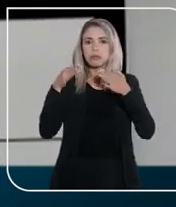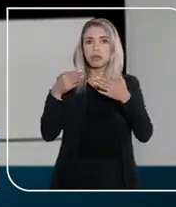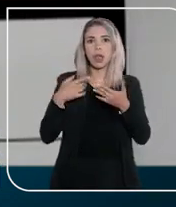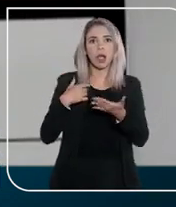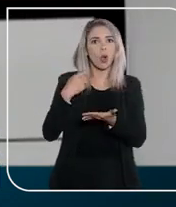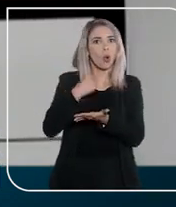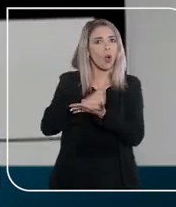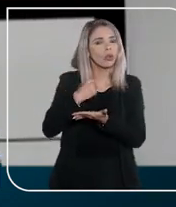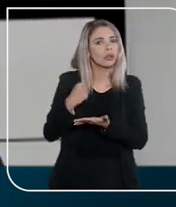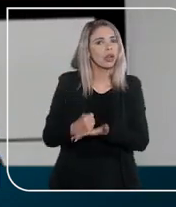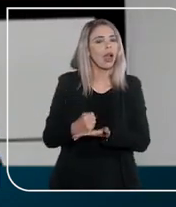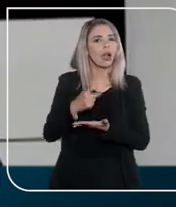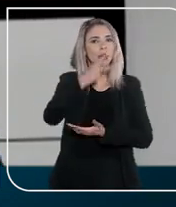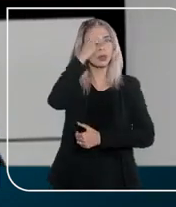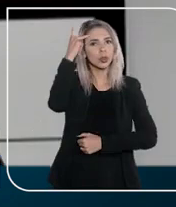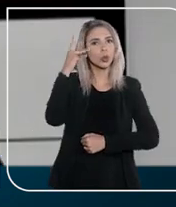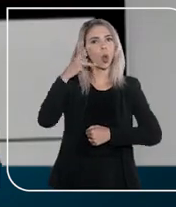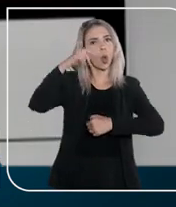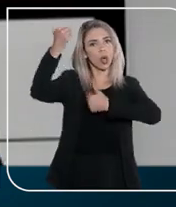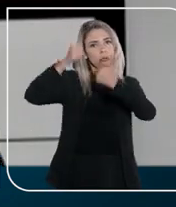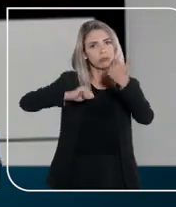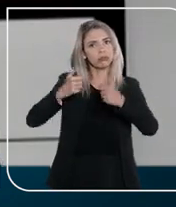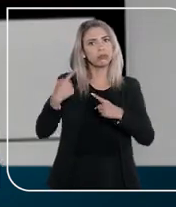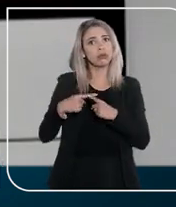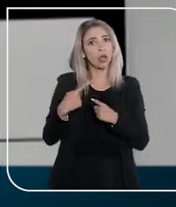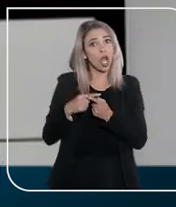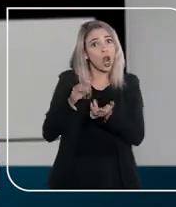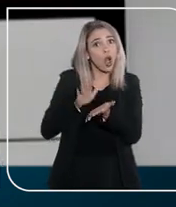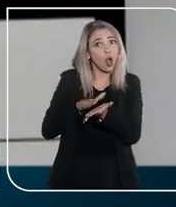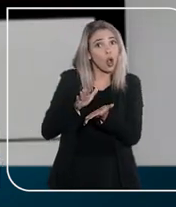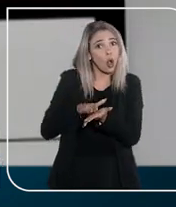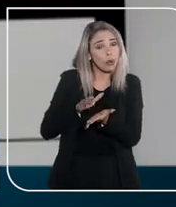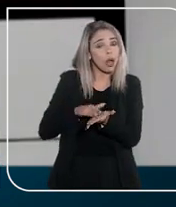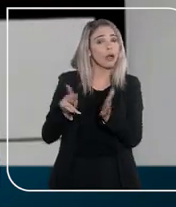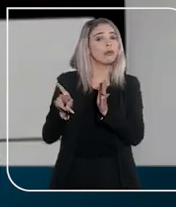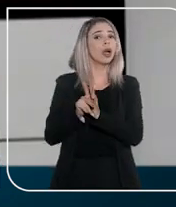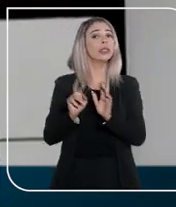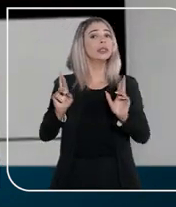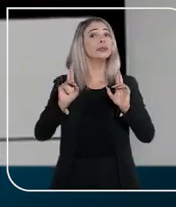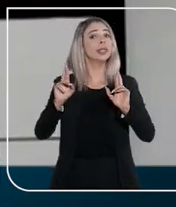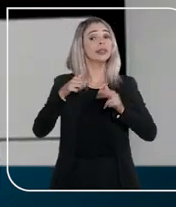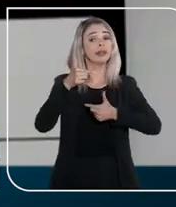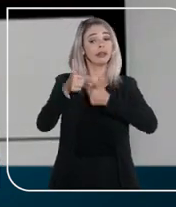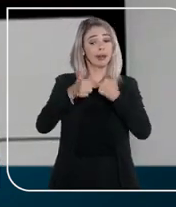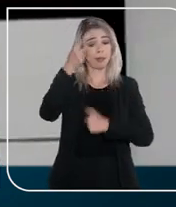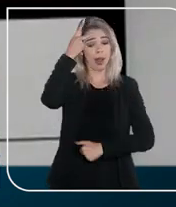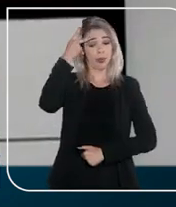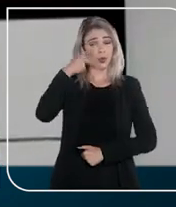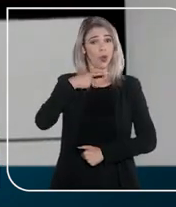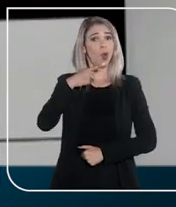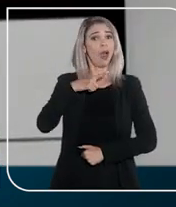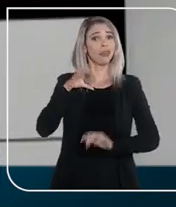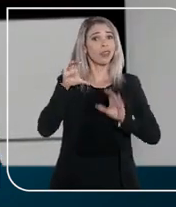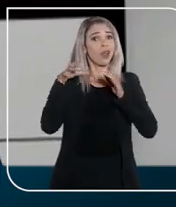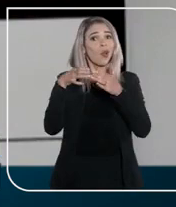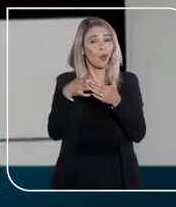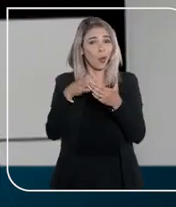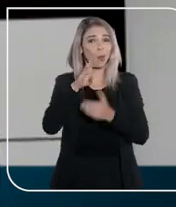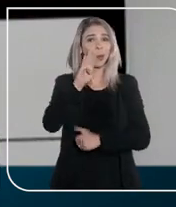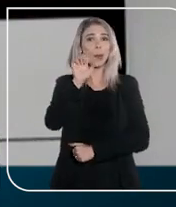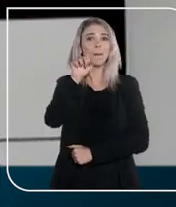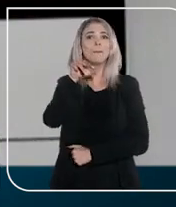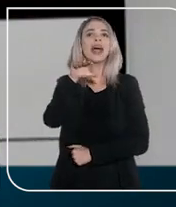banca examinadora, porque obviamente ela vai cobrar de acordo com a expectativa de trabalho que ela vai ter. Então,